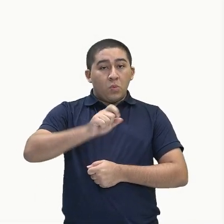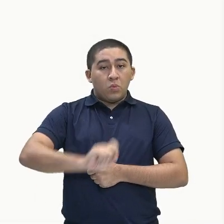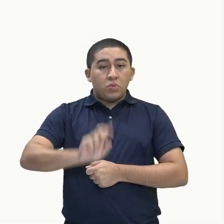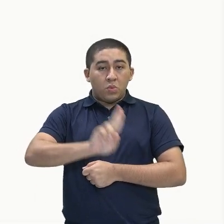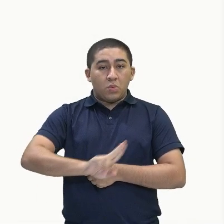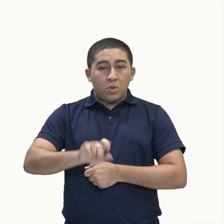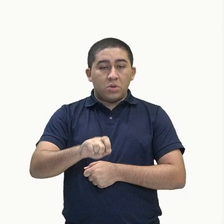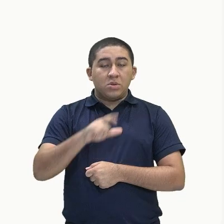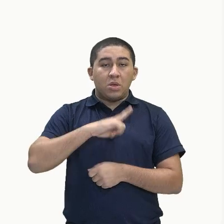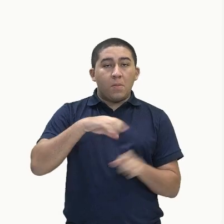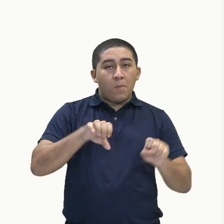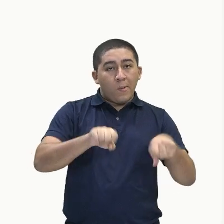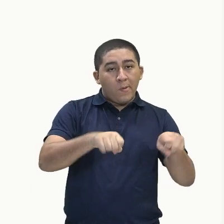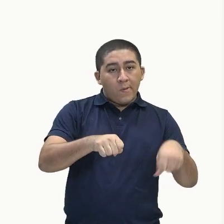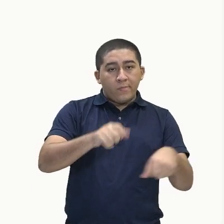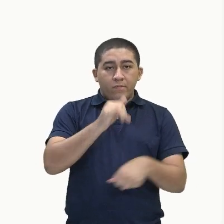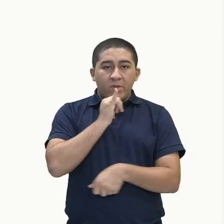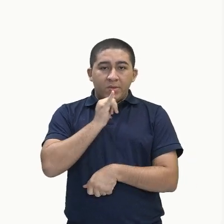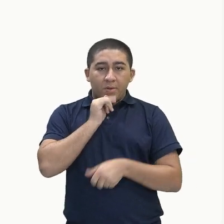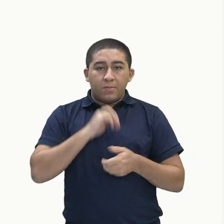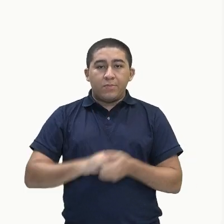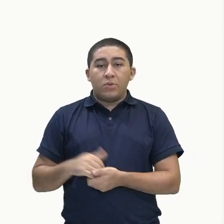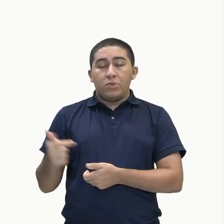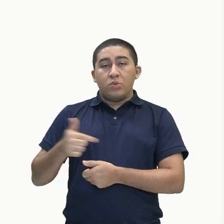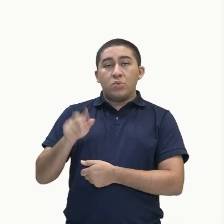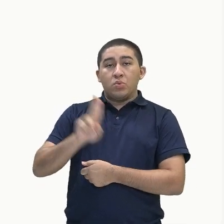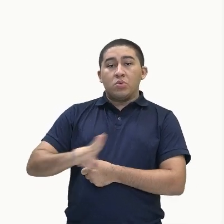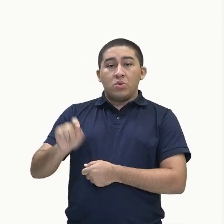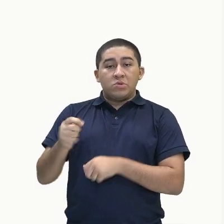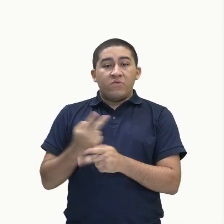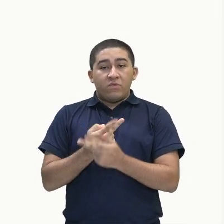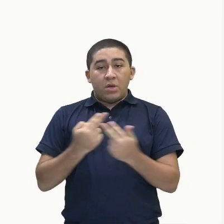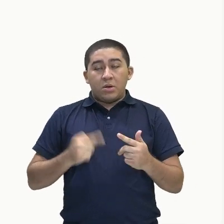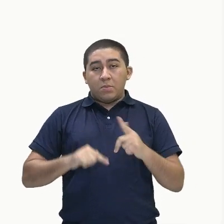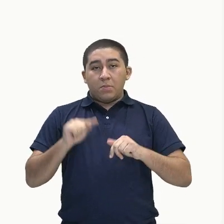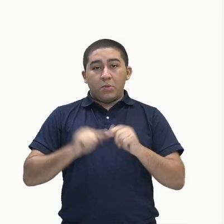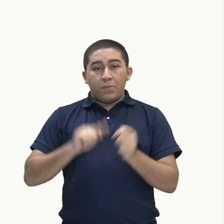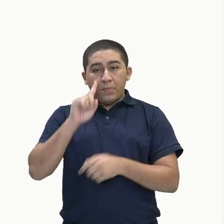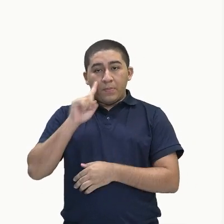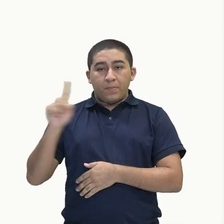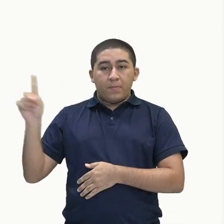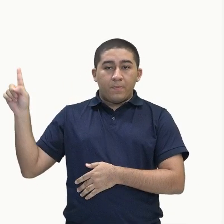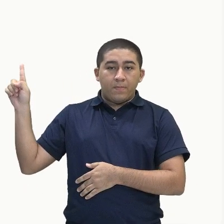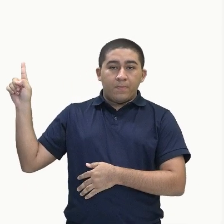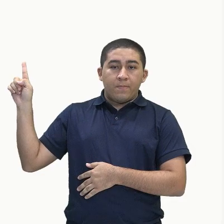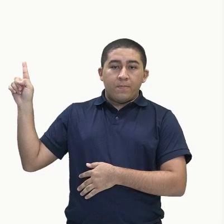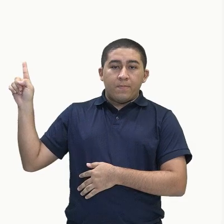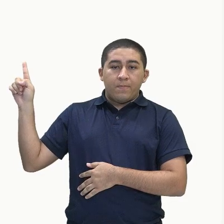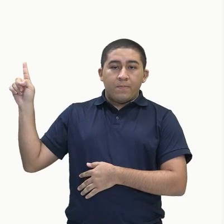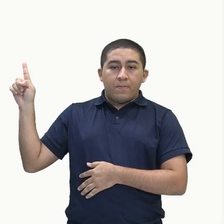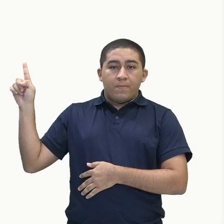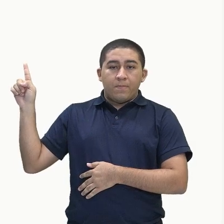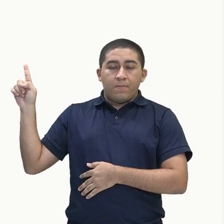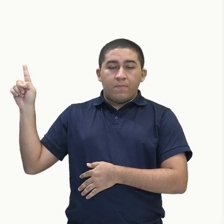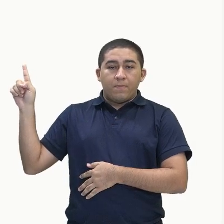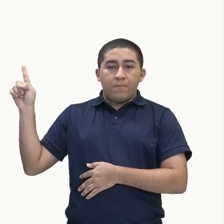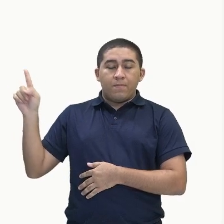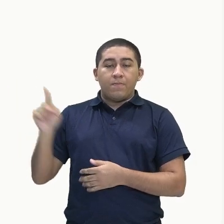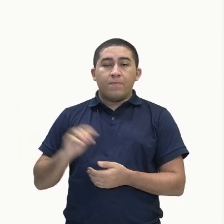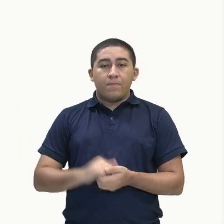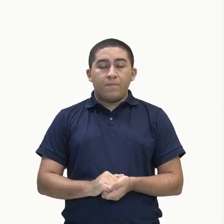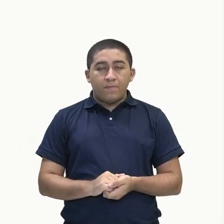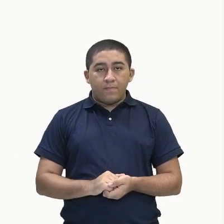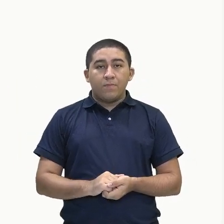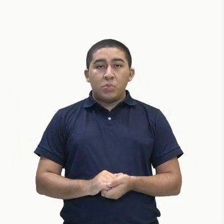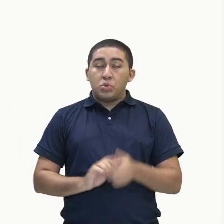utilizado em caminhões, ônibus, tratores, locomotivas, dentre outros tipos de meios de